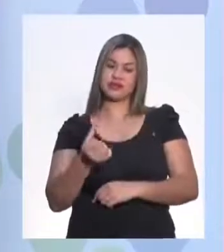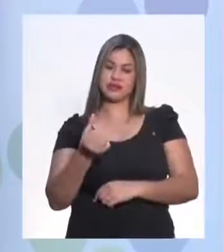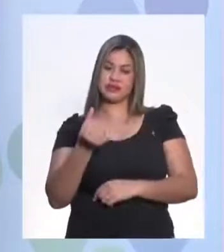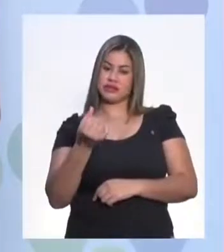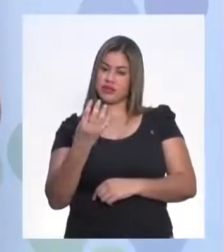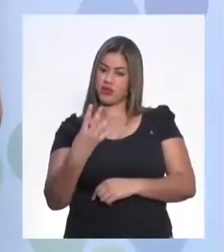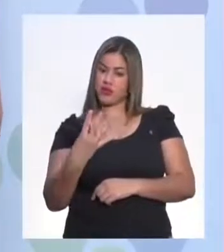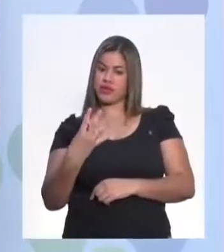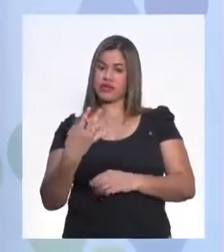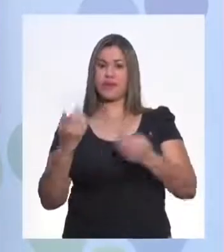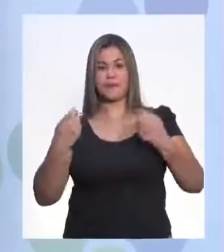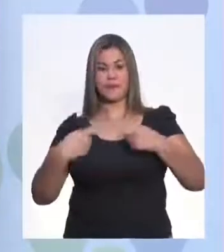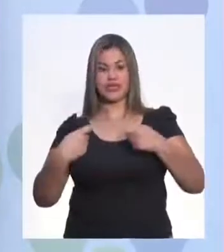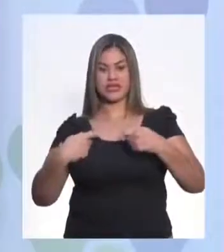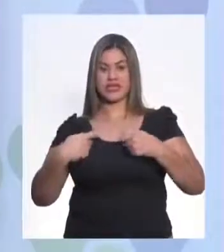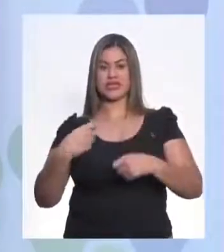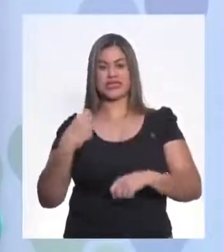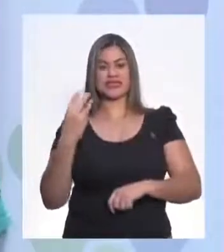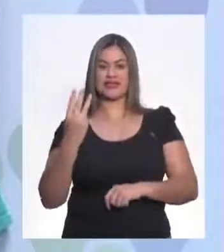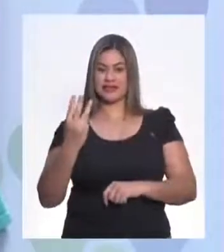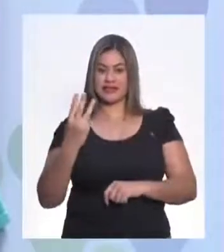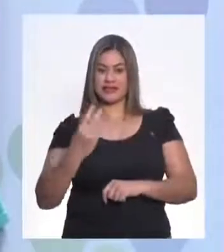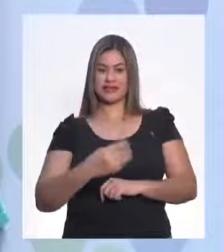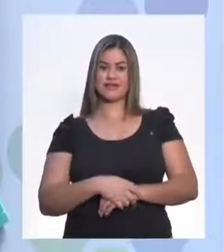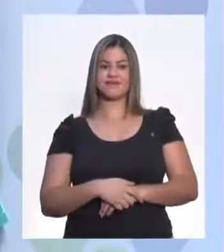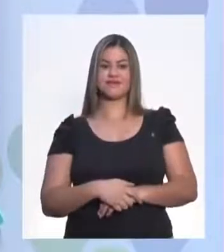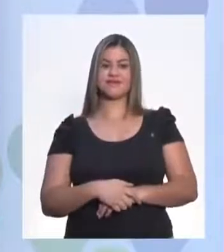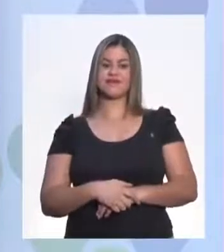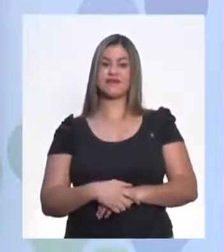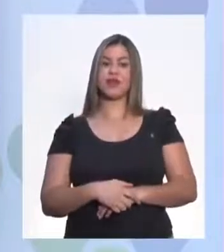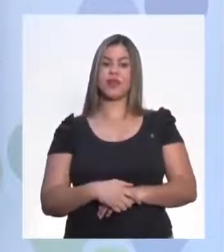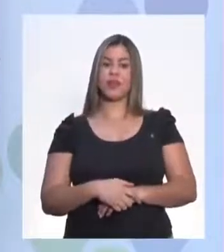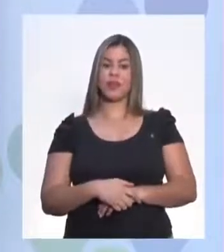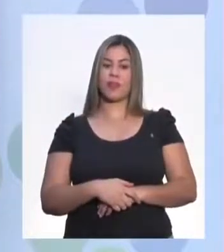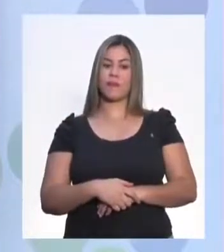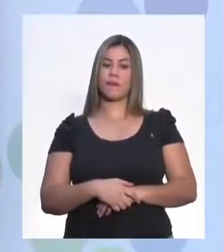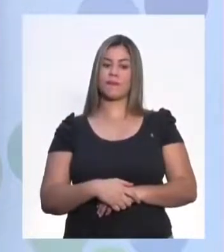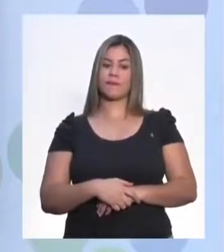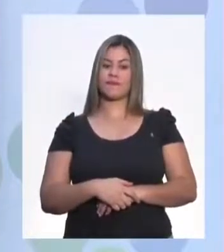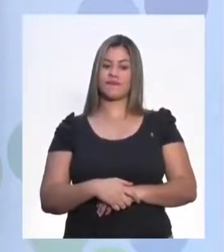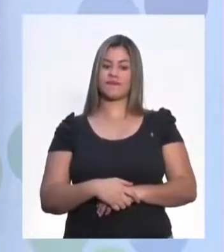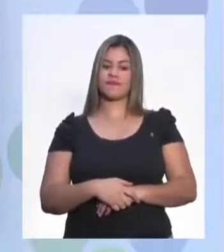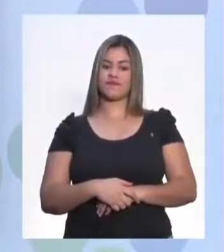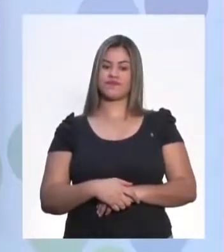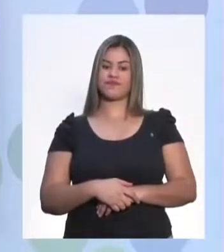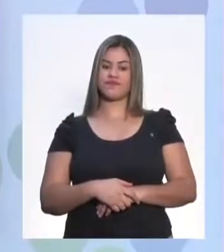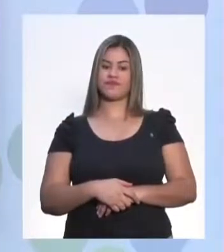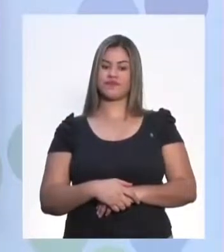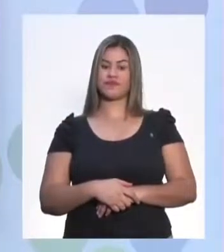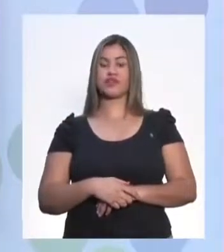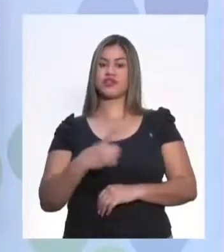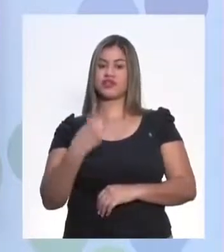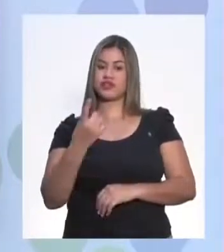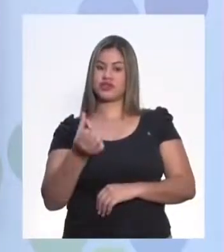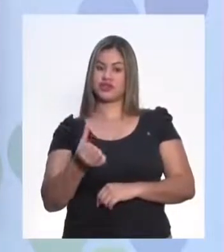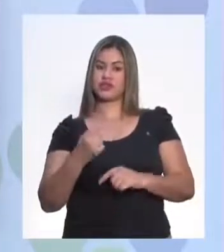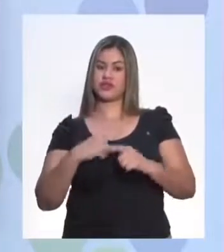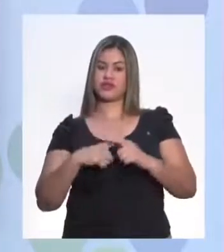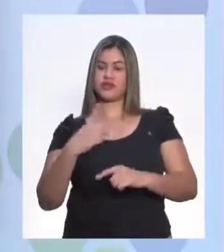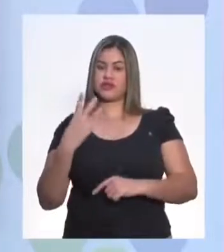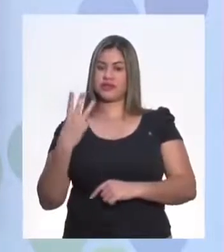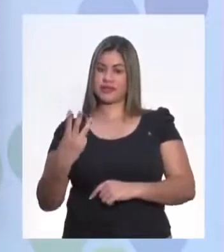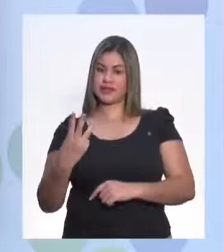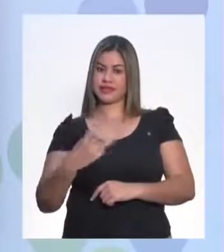vocês concordam que agora vão ser 3 vezes? Muito bem. Então, vou fazer 16 vezes